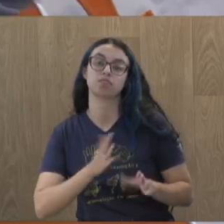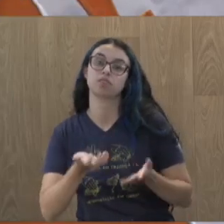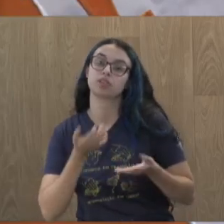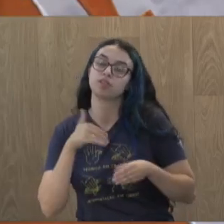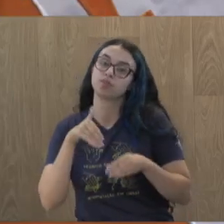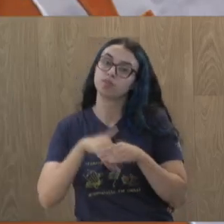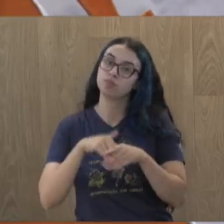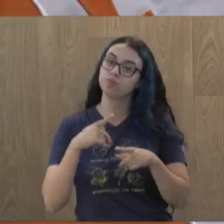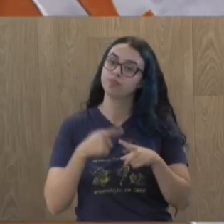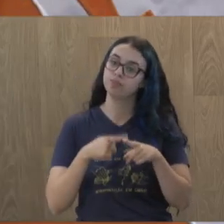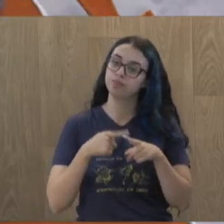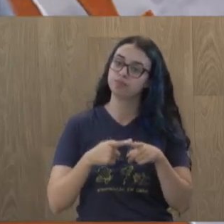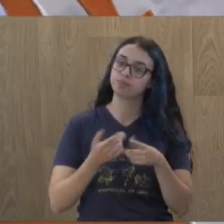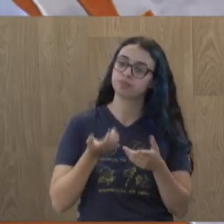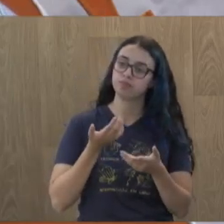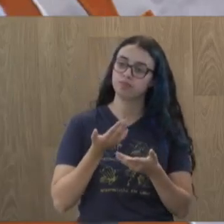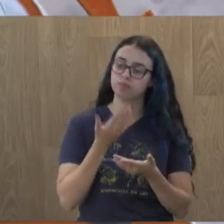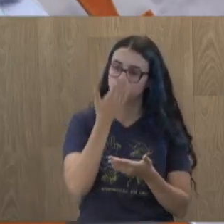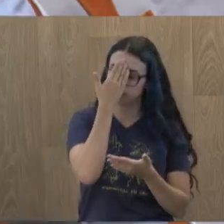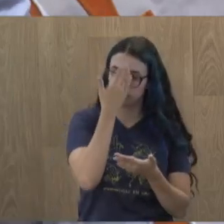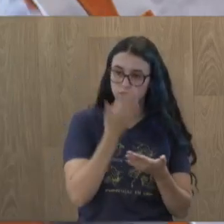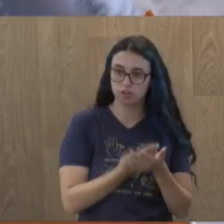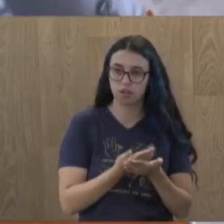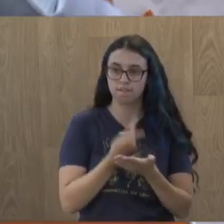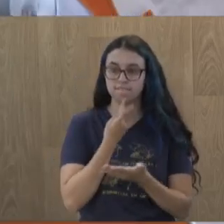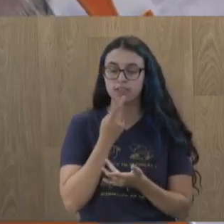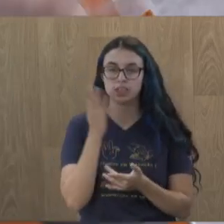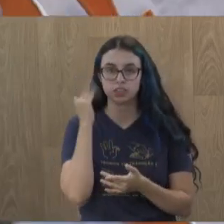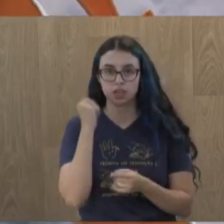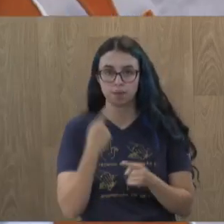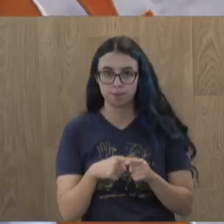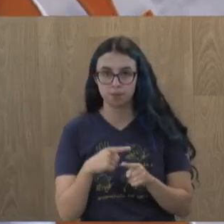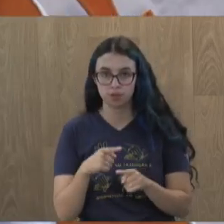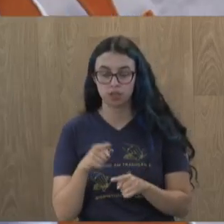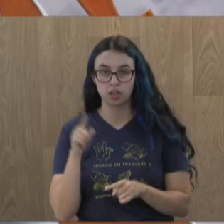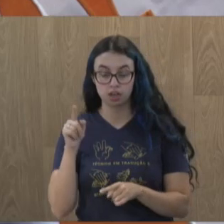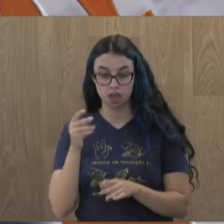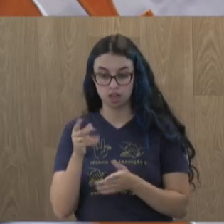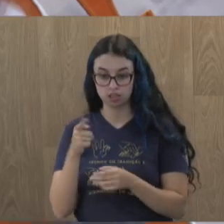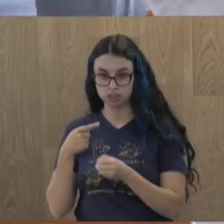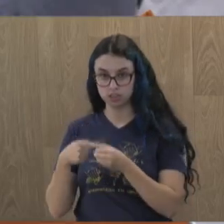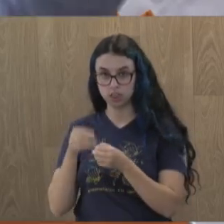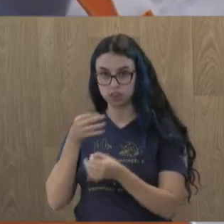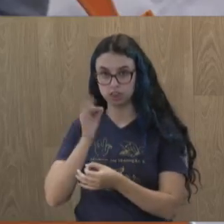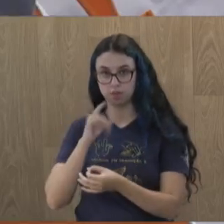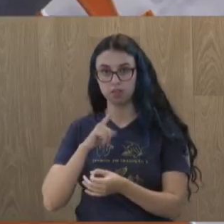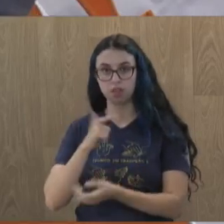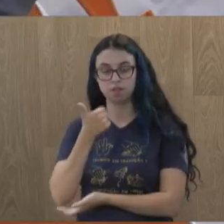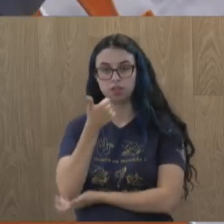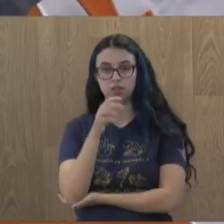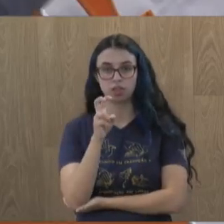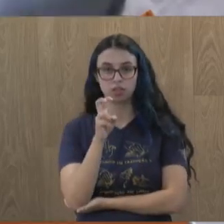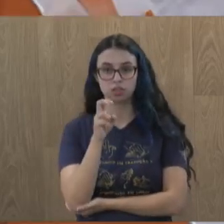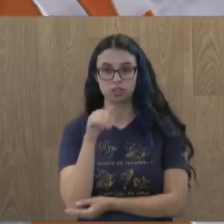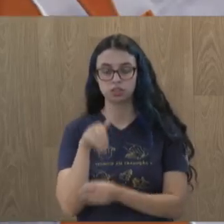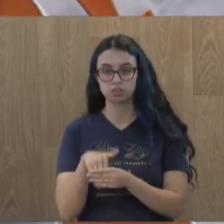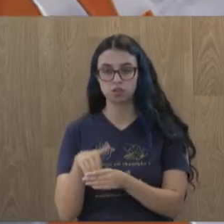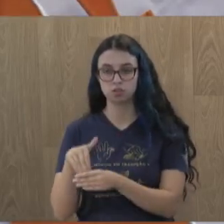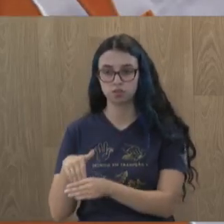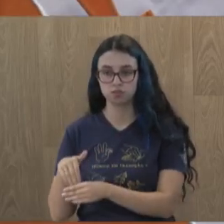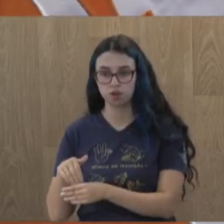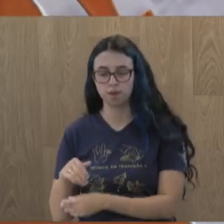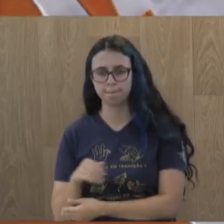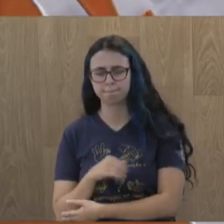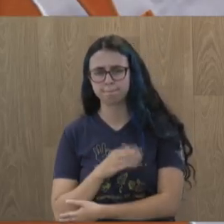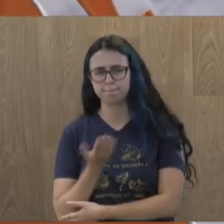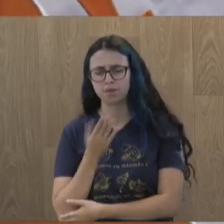isso porque eu tive 15 votos lá em Ermida. 15 votos em Ermida. 5 mais 5 mais 5. Pergunta para essas 15 pessoas que confiaram no meu